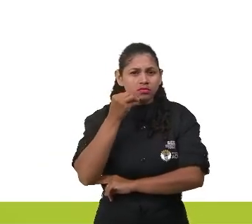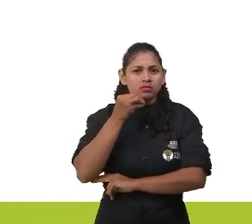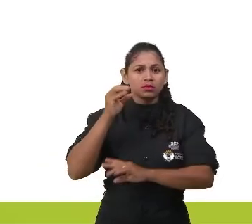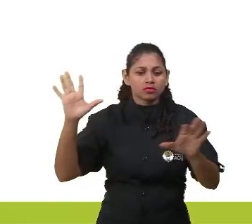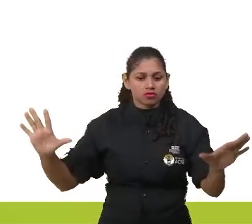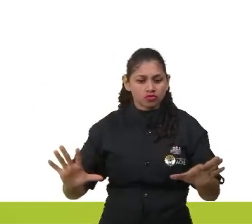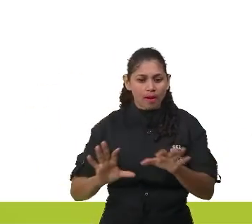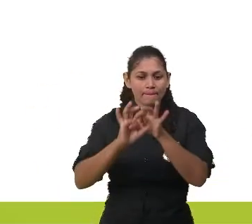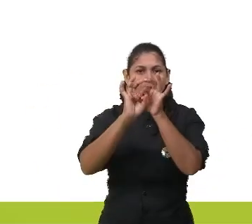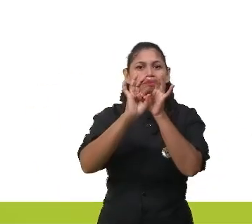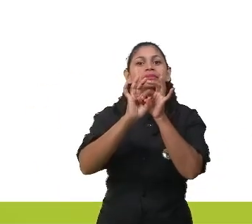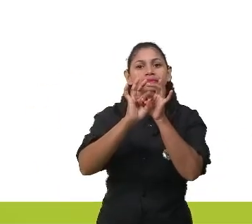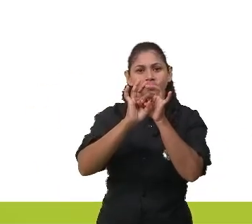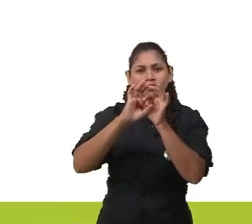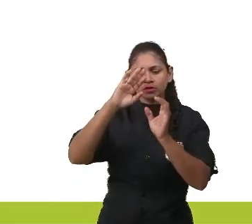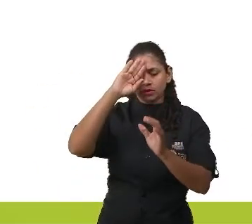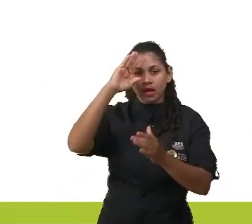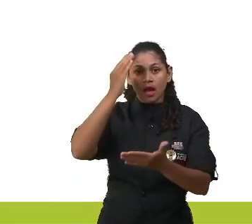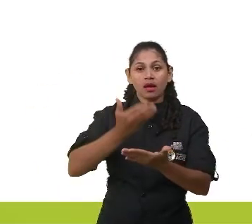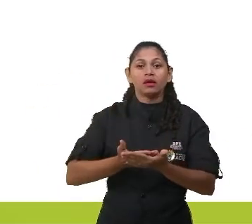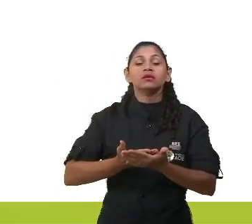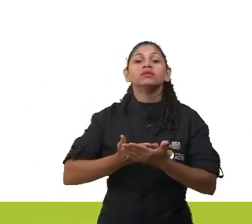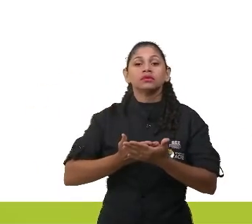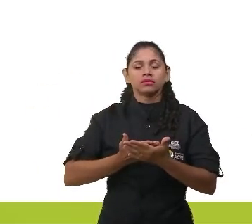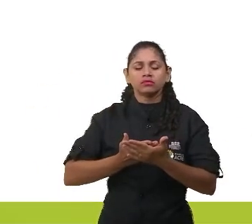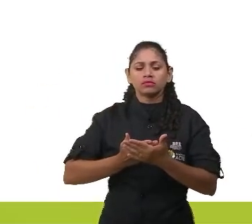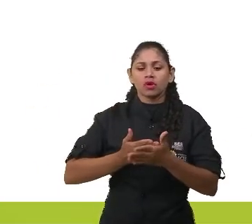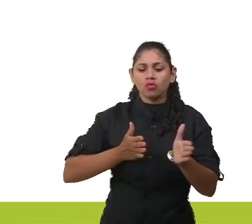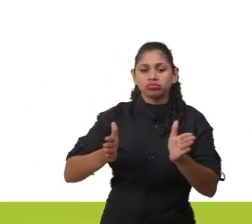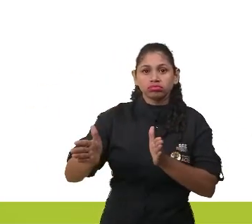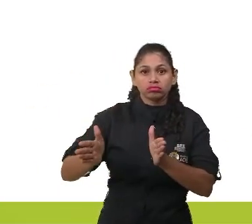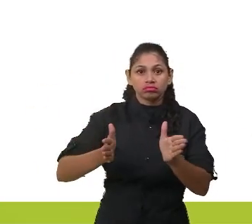se aliavam no que se acredita ser o verdadeiro